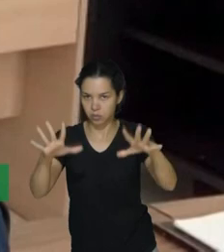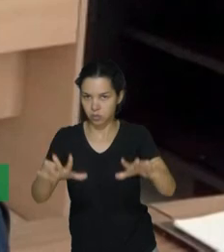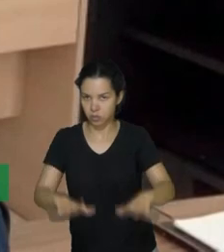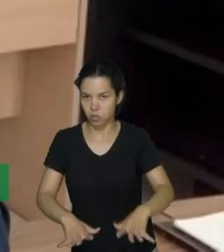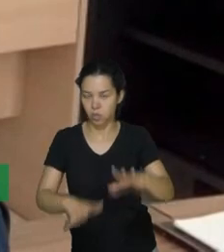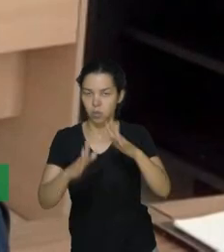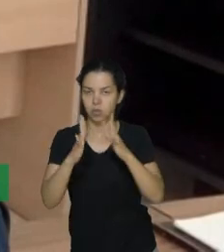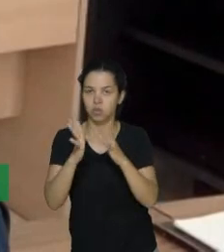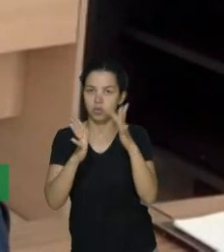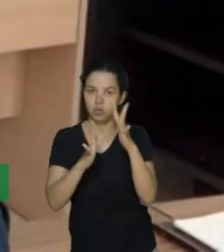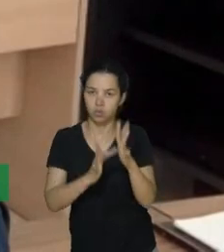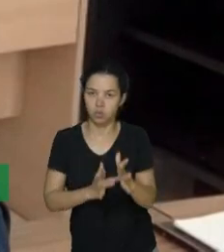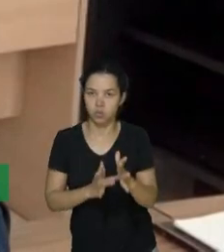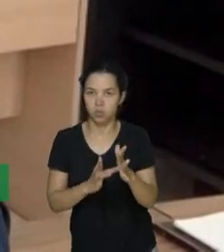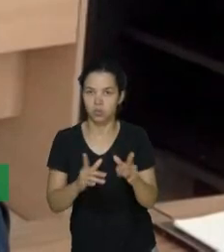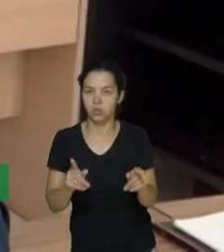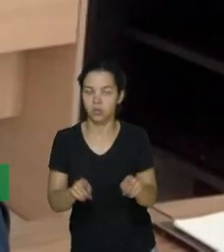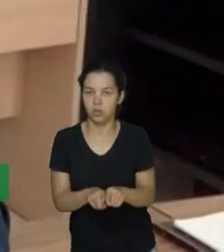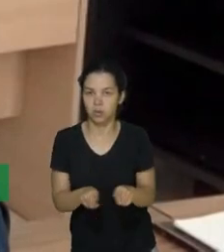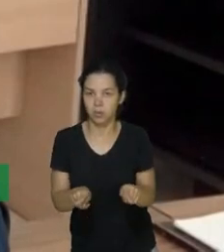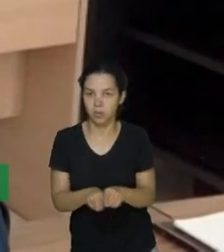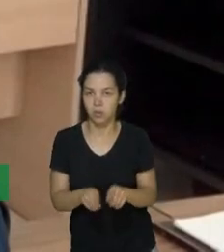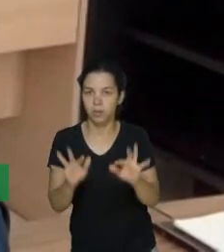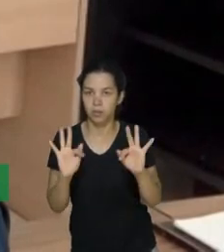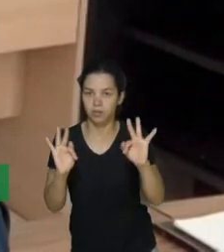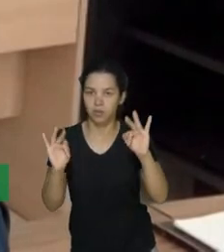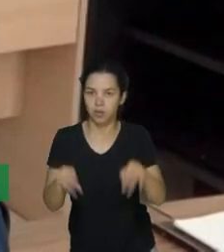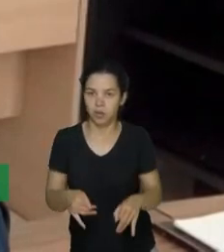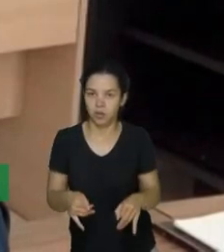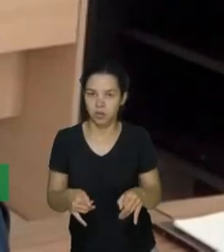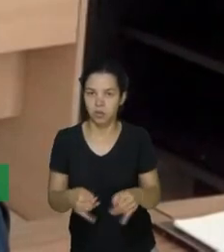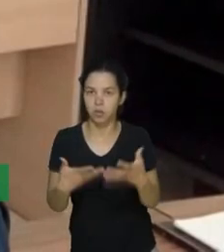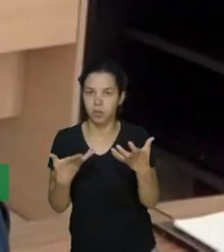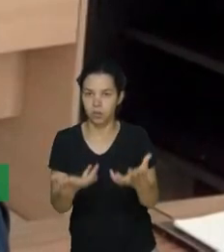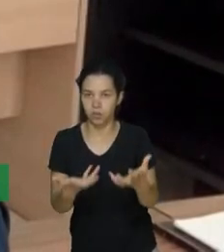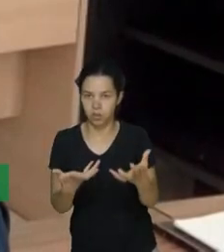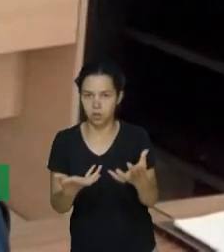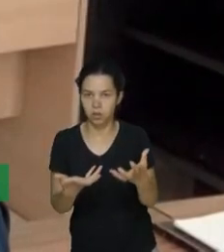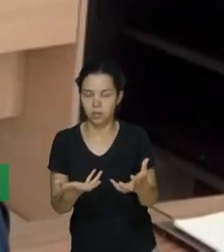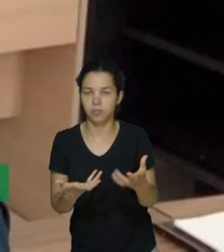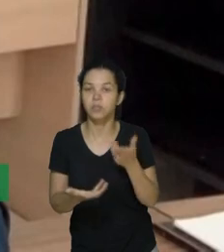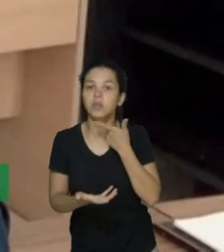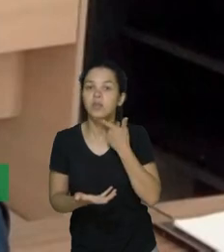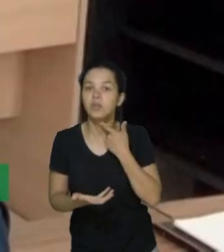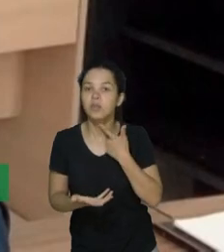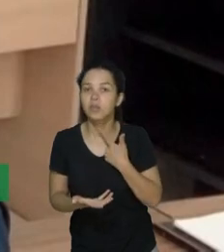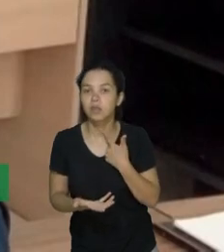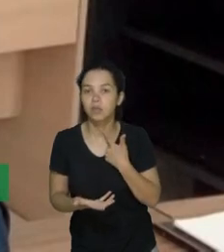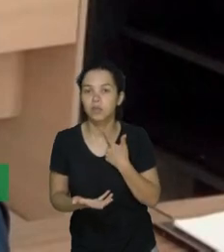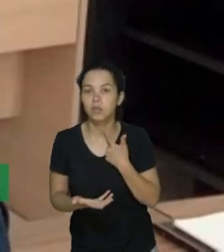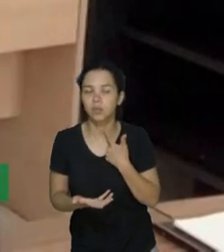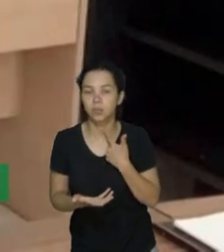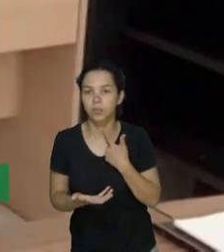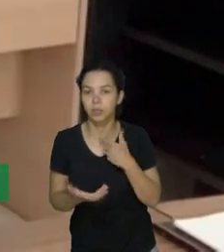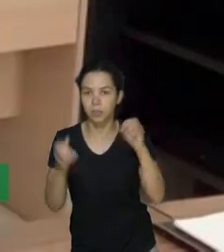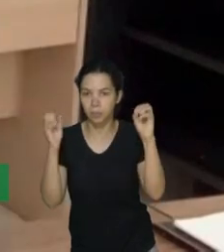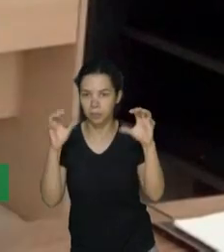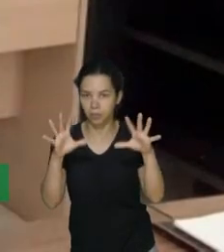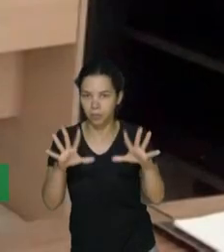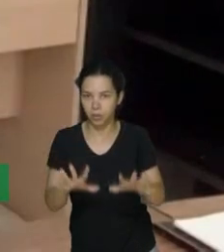Jesus. E, para encerrar, eu quero desejar bênção de